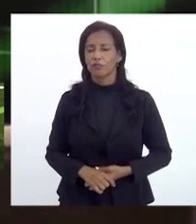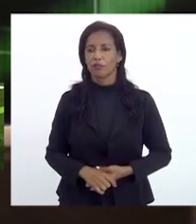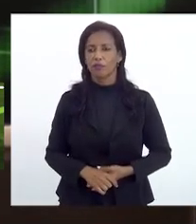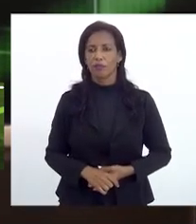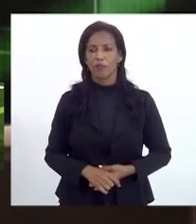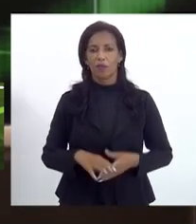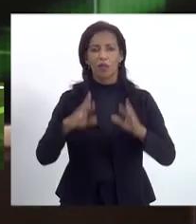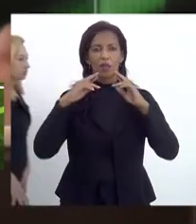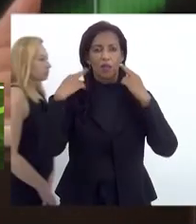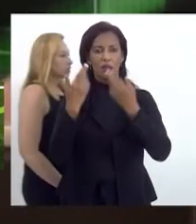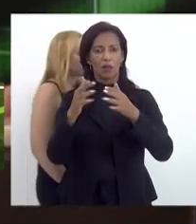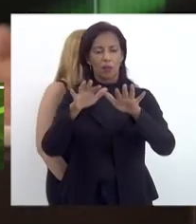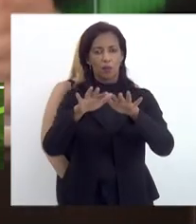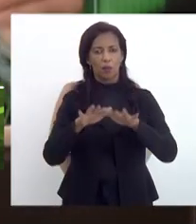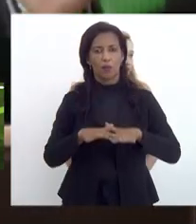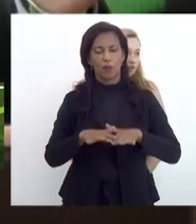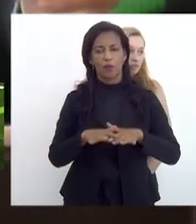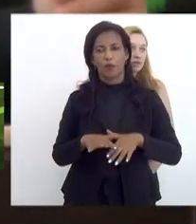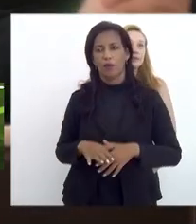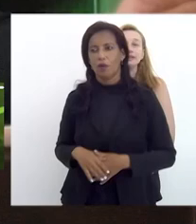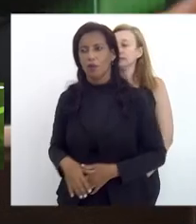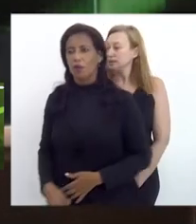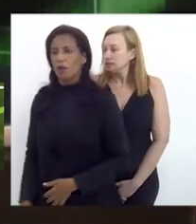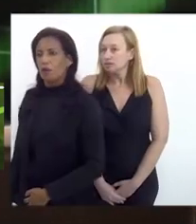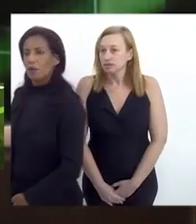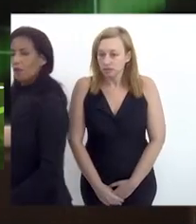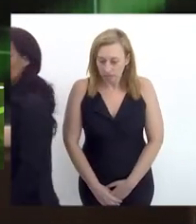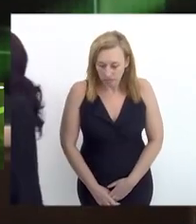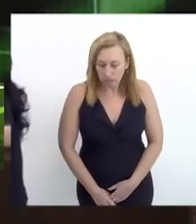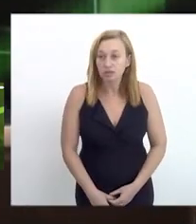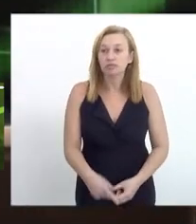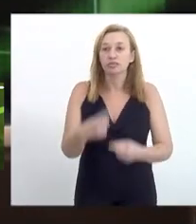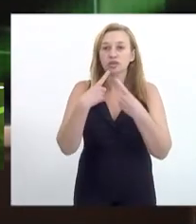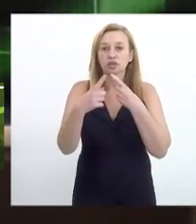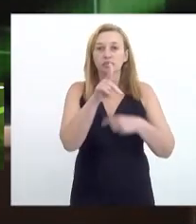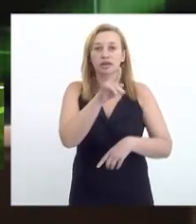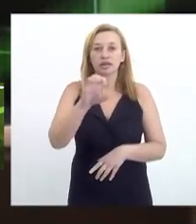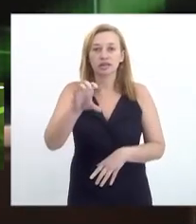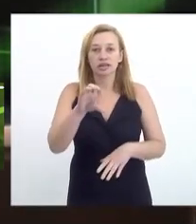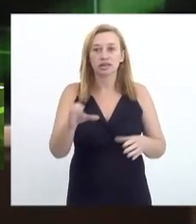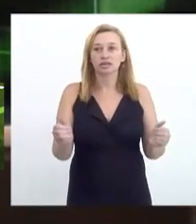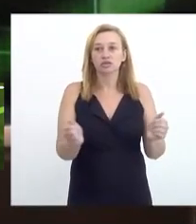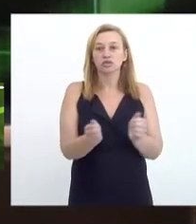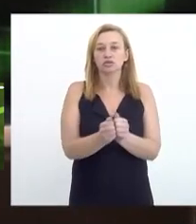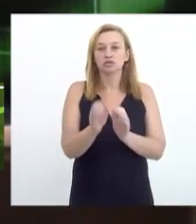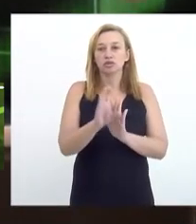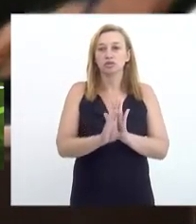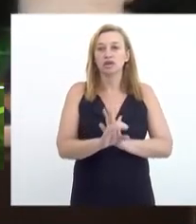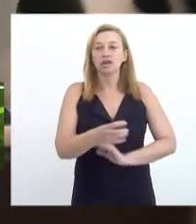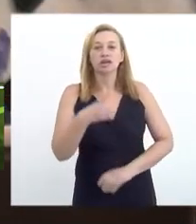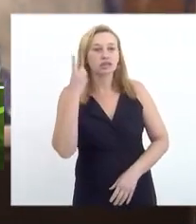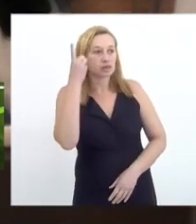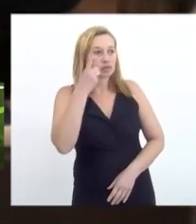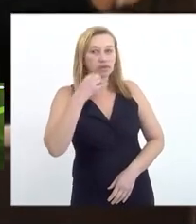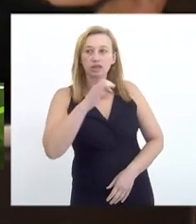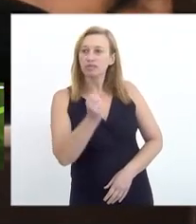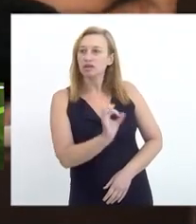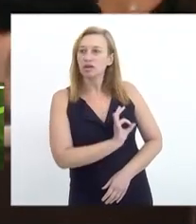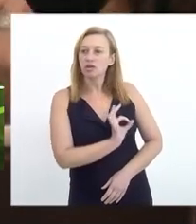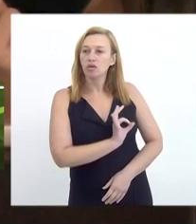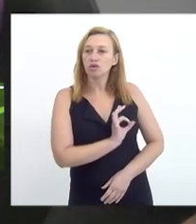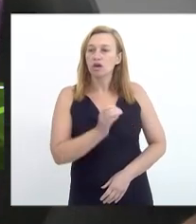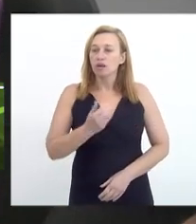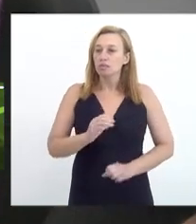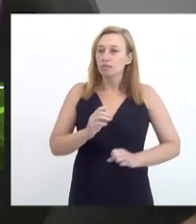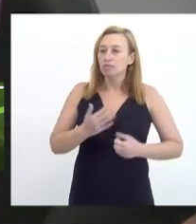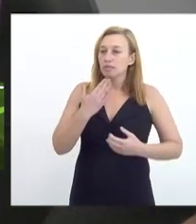A audiência pública Para discutirmos Previdência, PLC e emenda Deputada Marta Não, pedir só o esforço Aí das